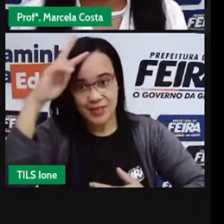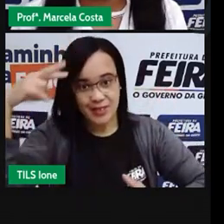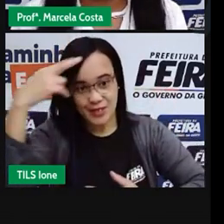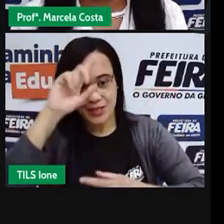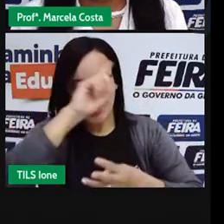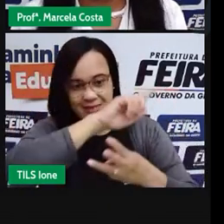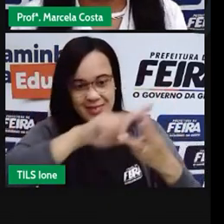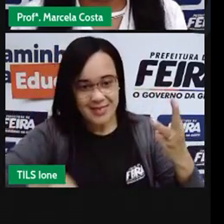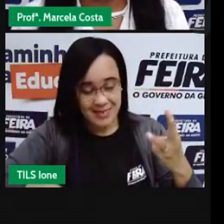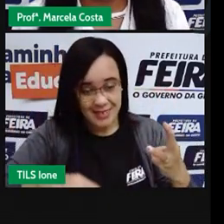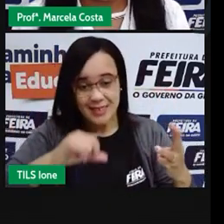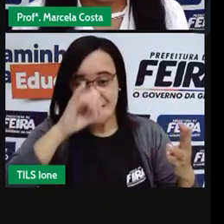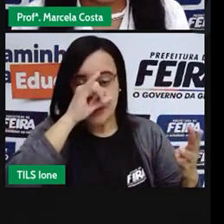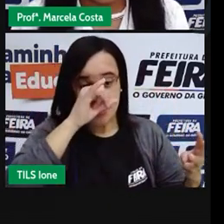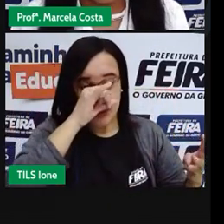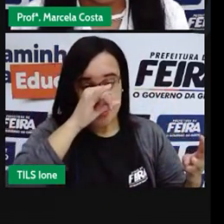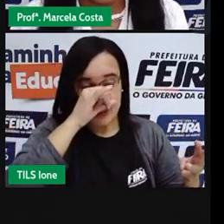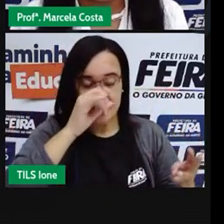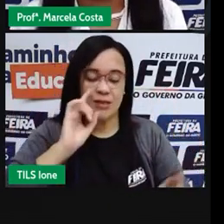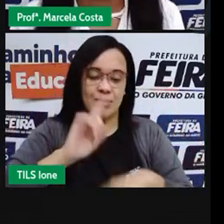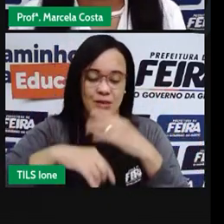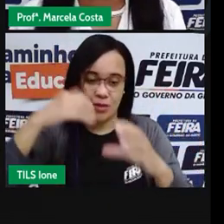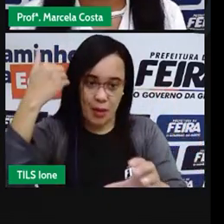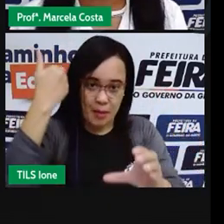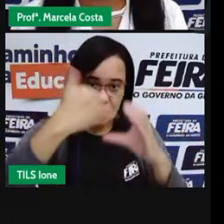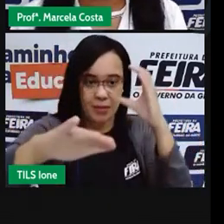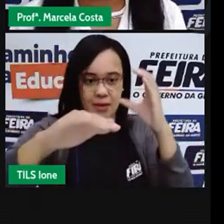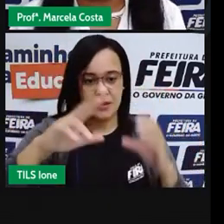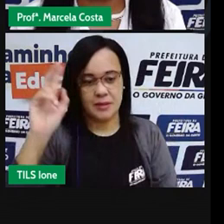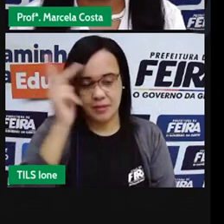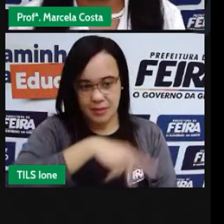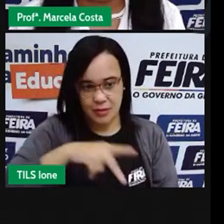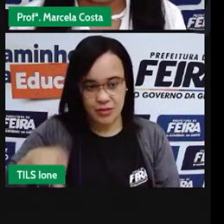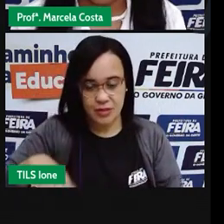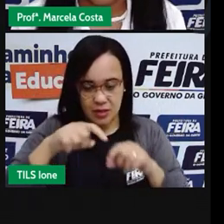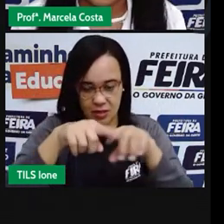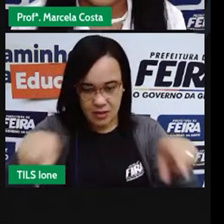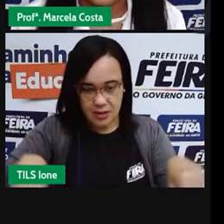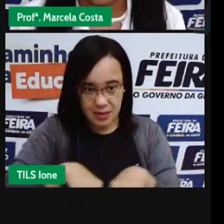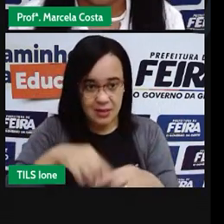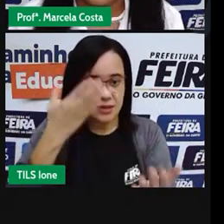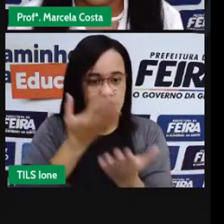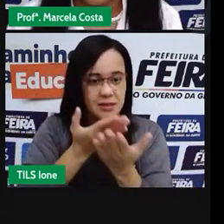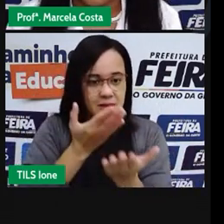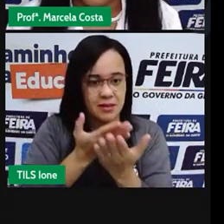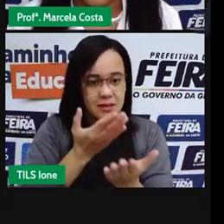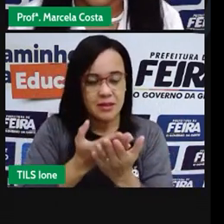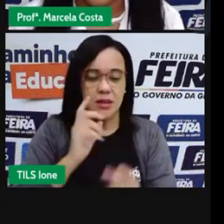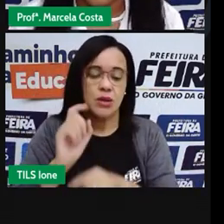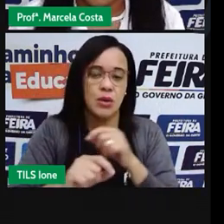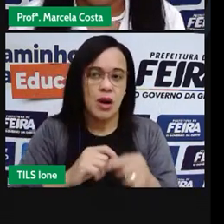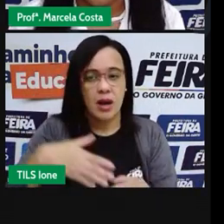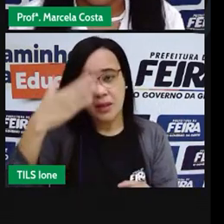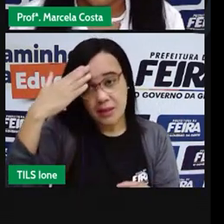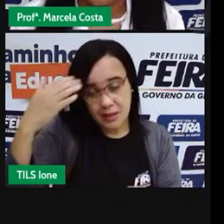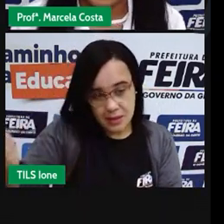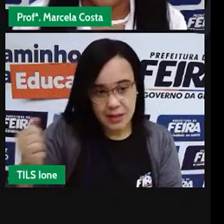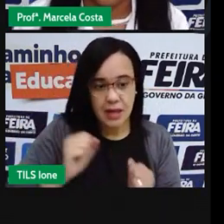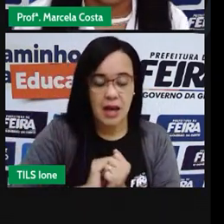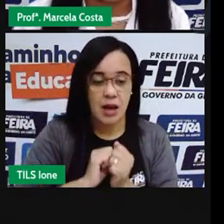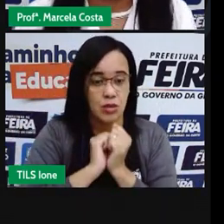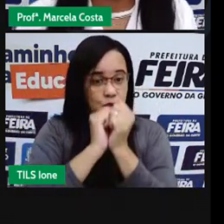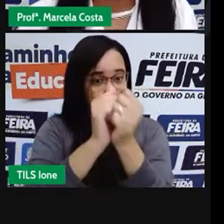E aí, compartilha com a professora da sua turma para que ela saiba que você está acompanhando as atividades do